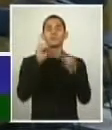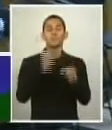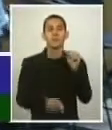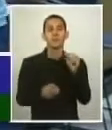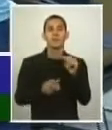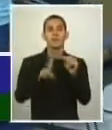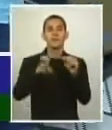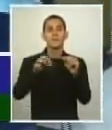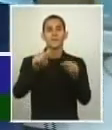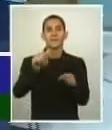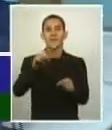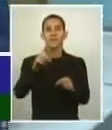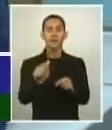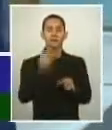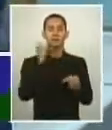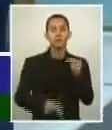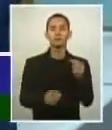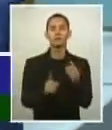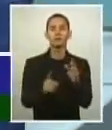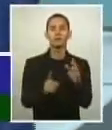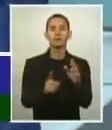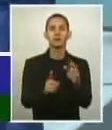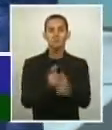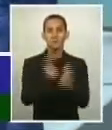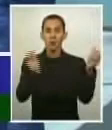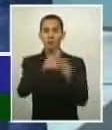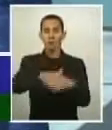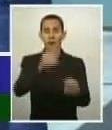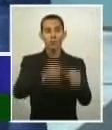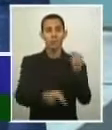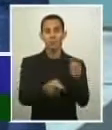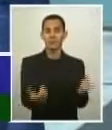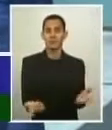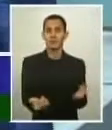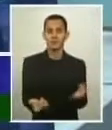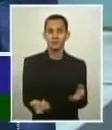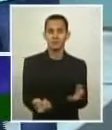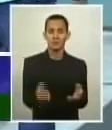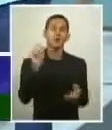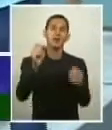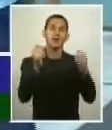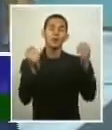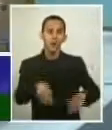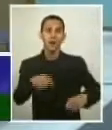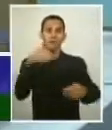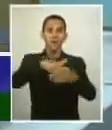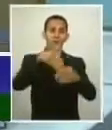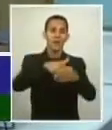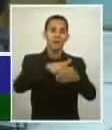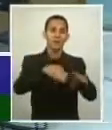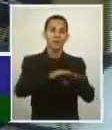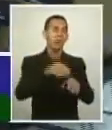proibida é a grande maioria da sociedade quem é que podia votar